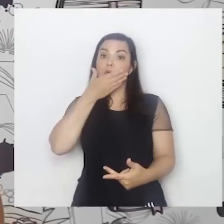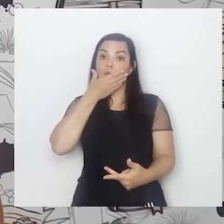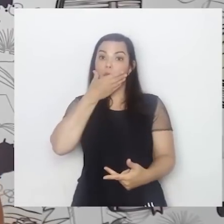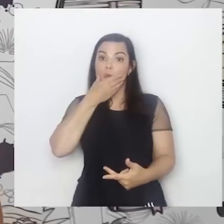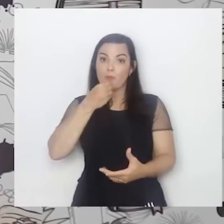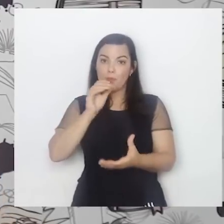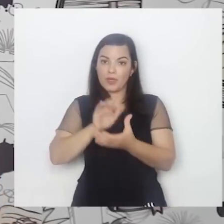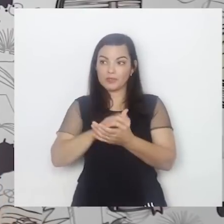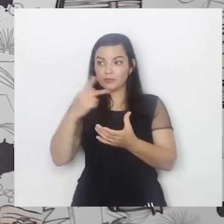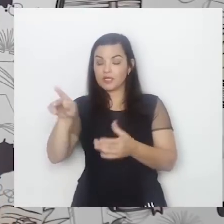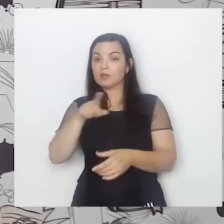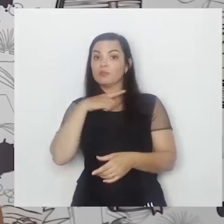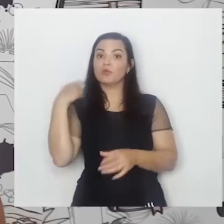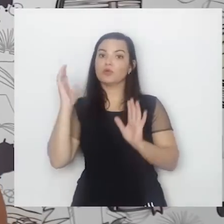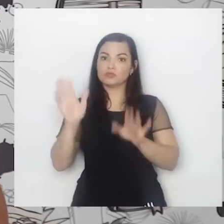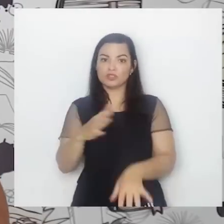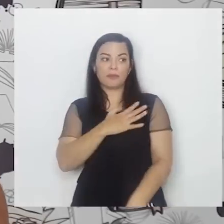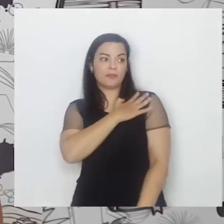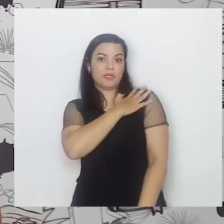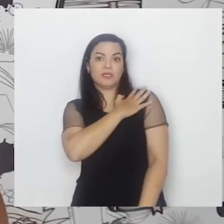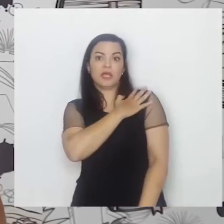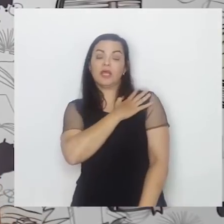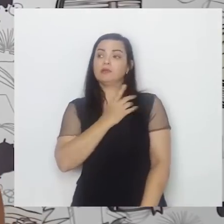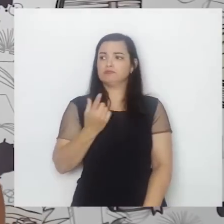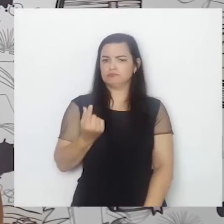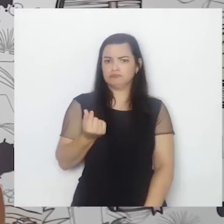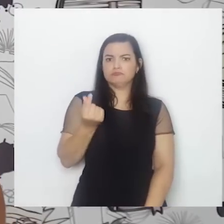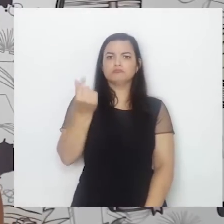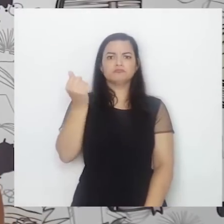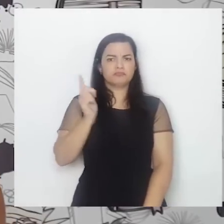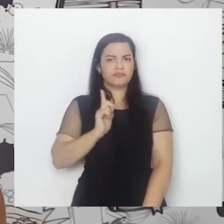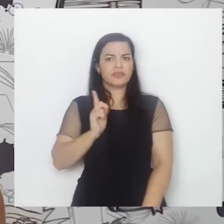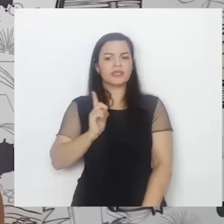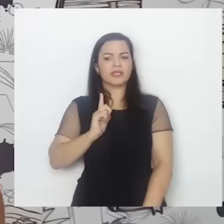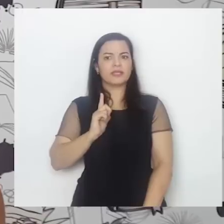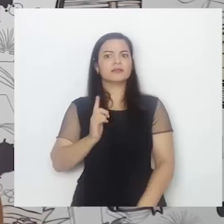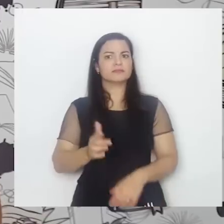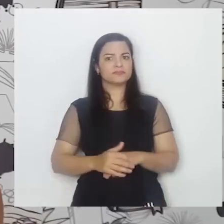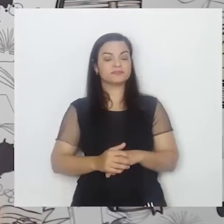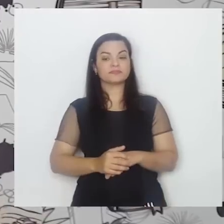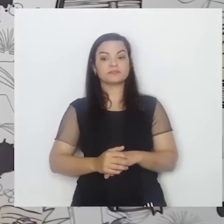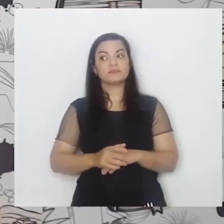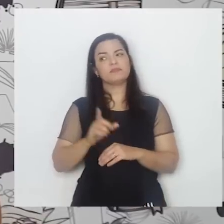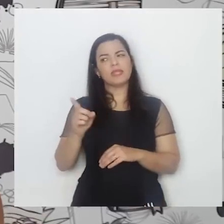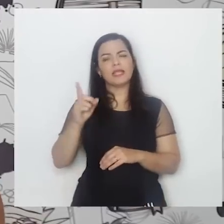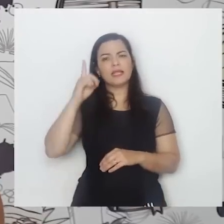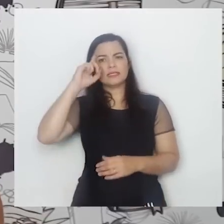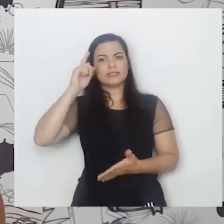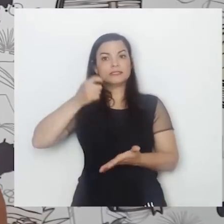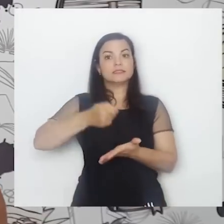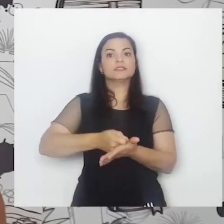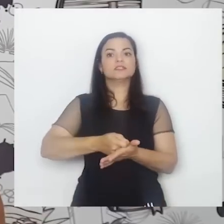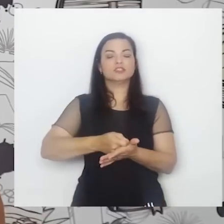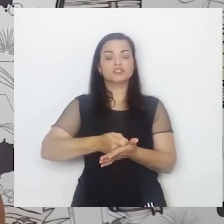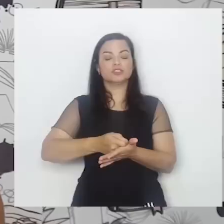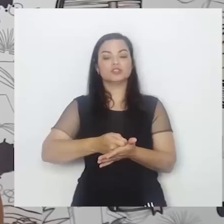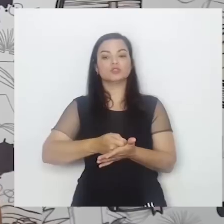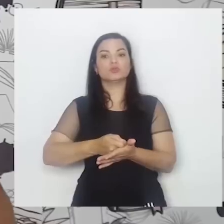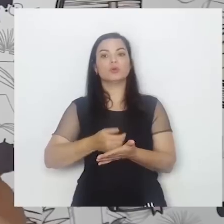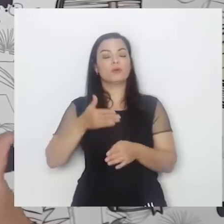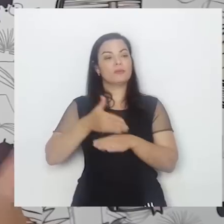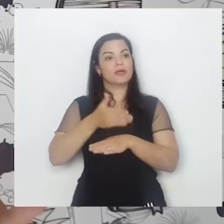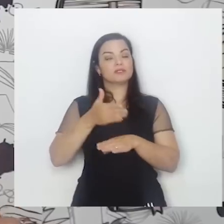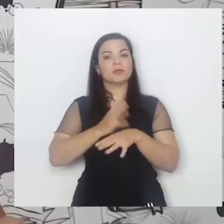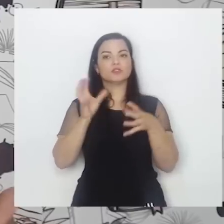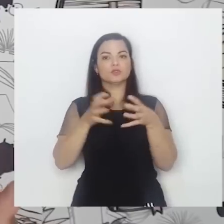e, portanto, com boa condição financeira, Ana decidiu estar entre os 18.000 baianos